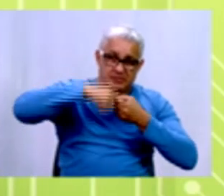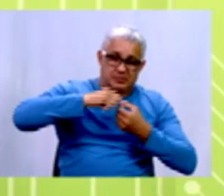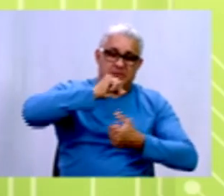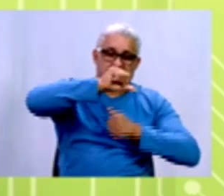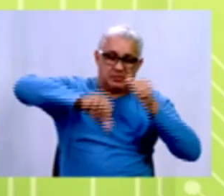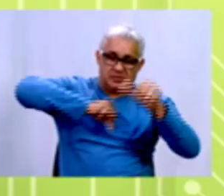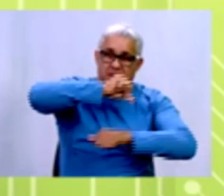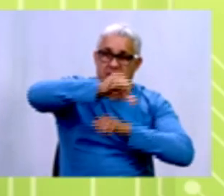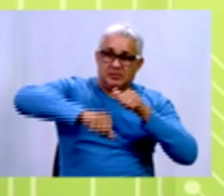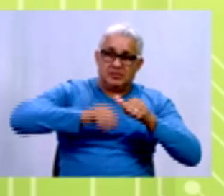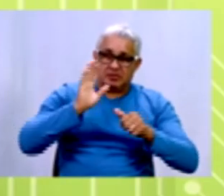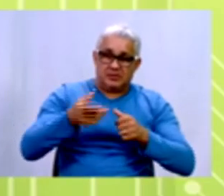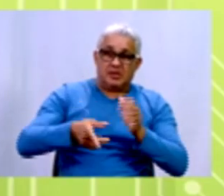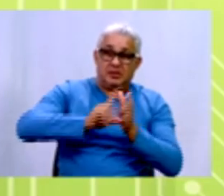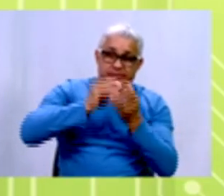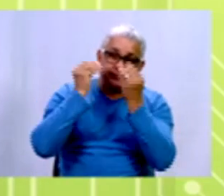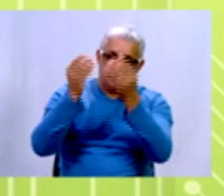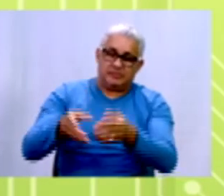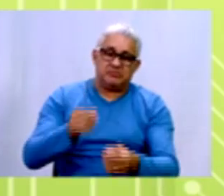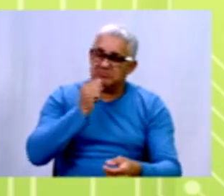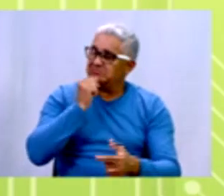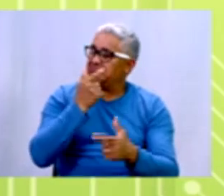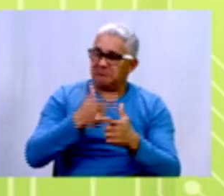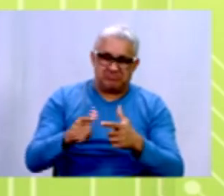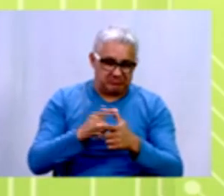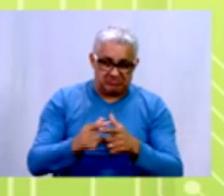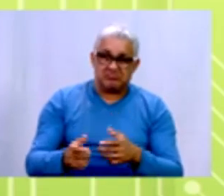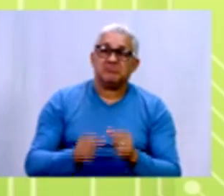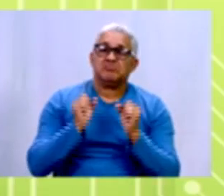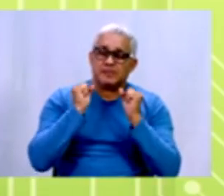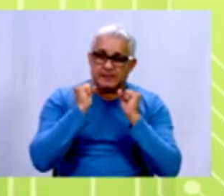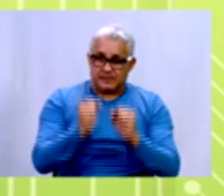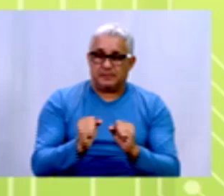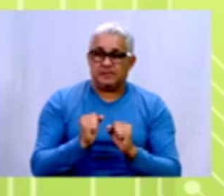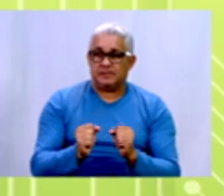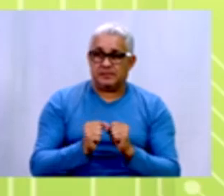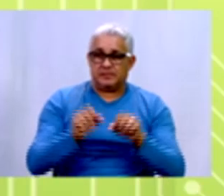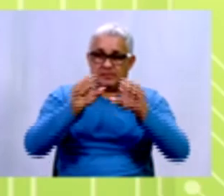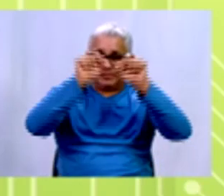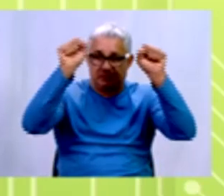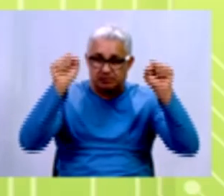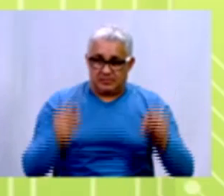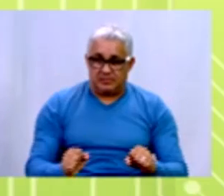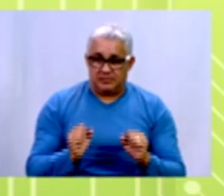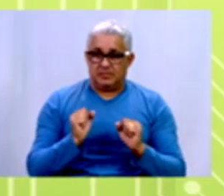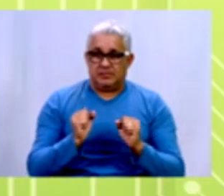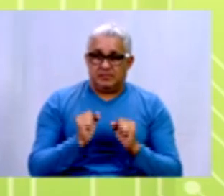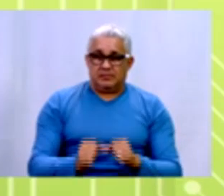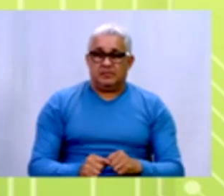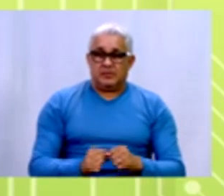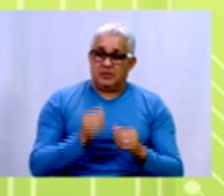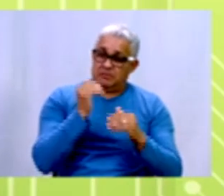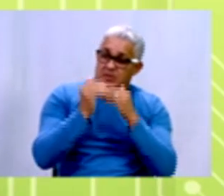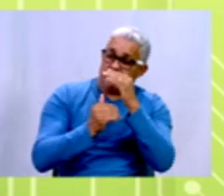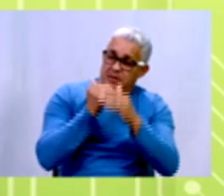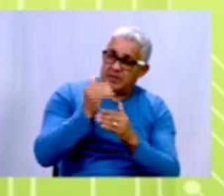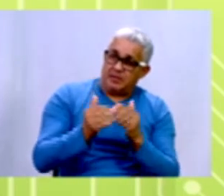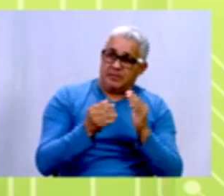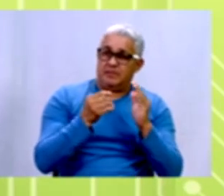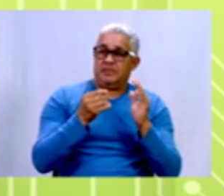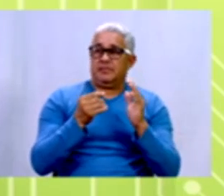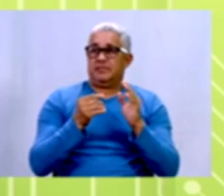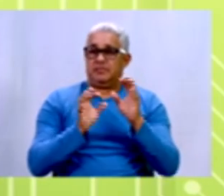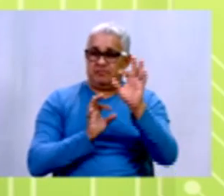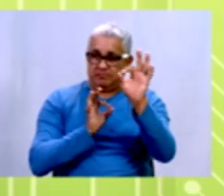alguma funcionalidade que já foi entregue, não há problema. Isso, o sistema tá sendo desenvolvido de uma